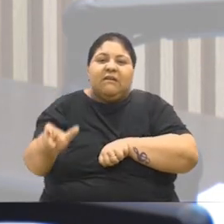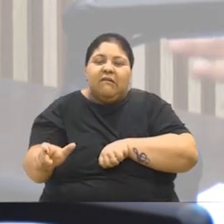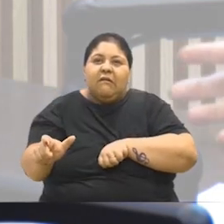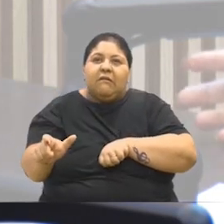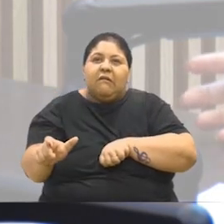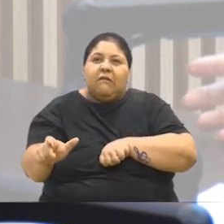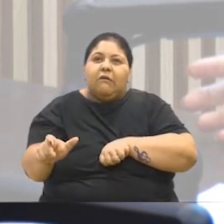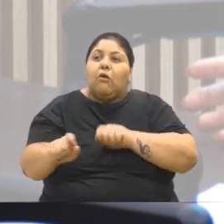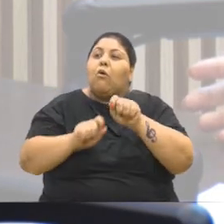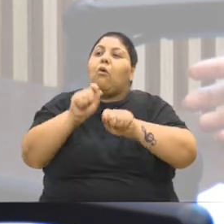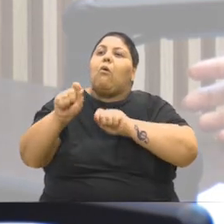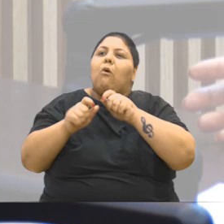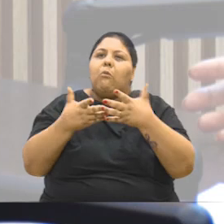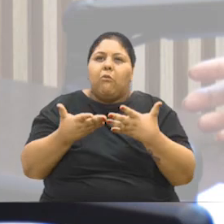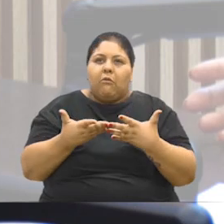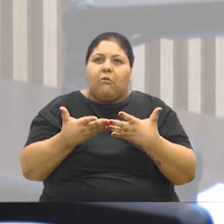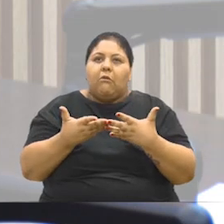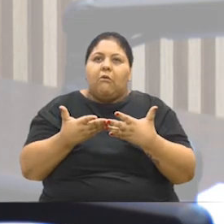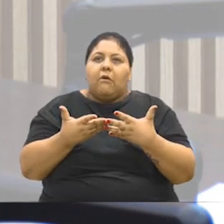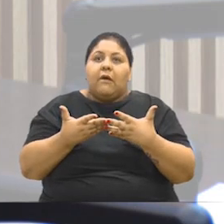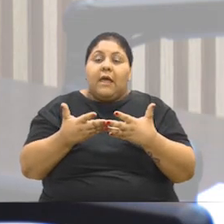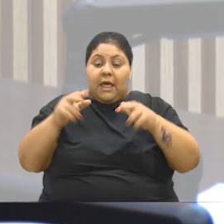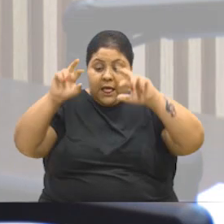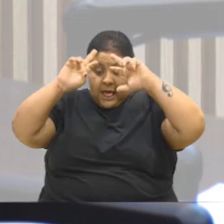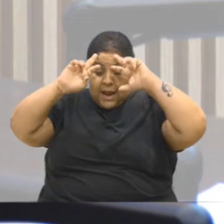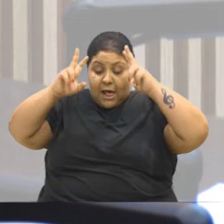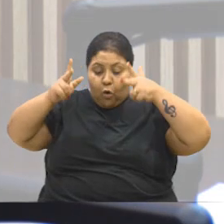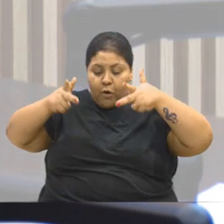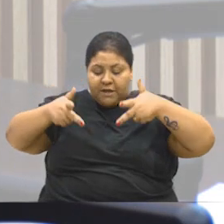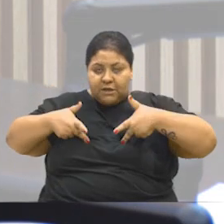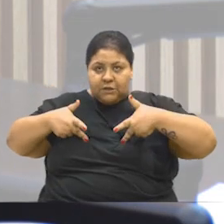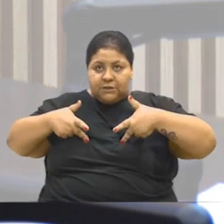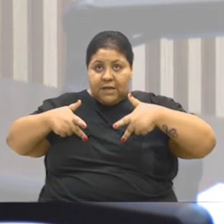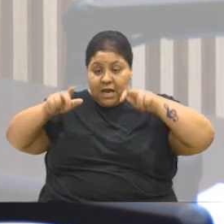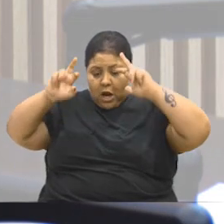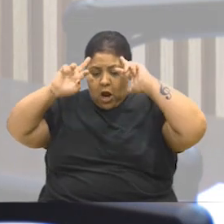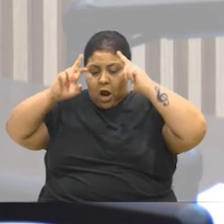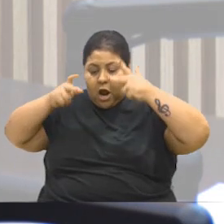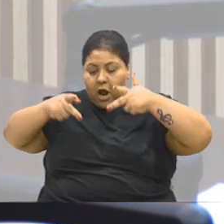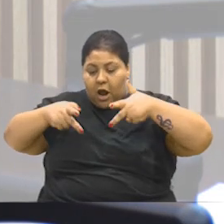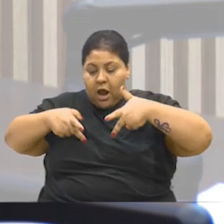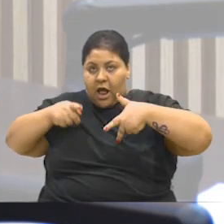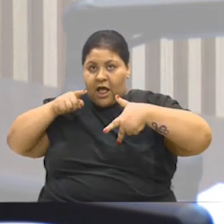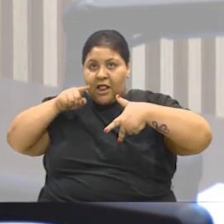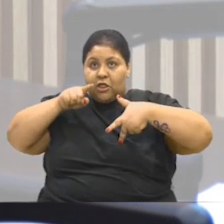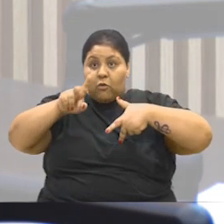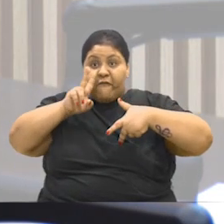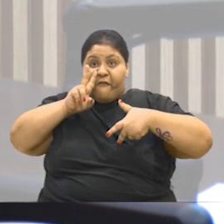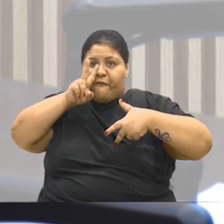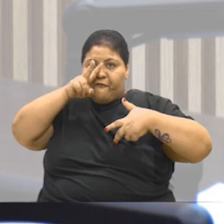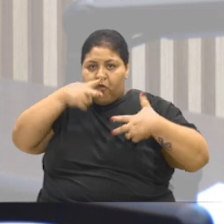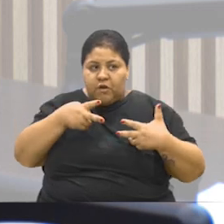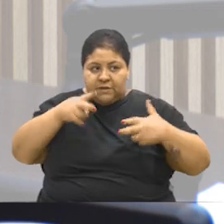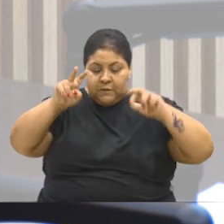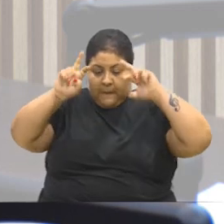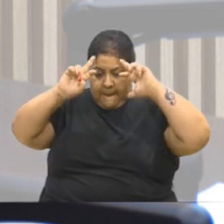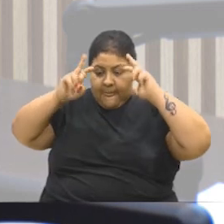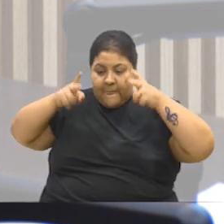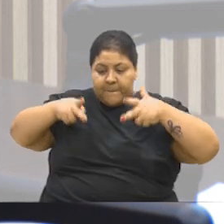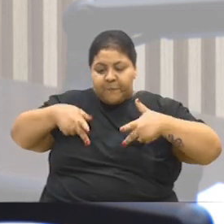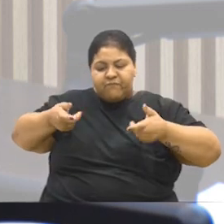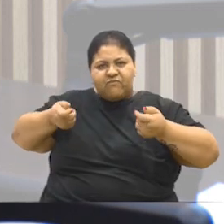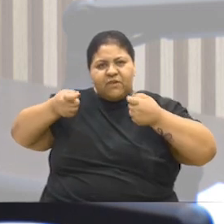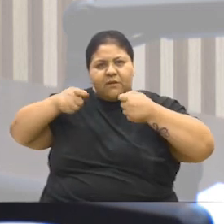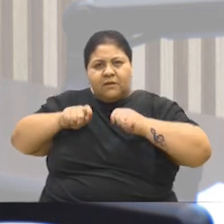ti a mesma coisa que tu está fazendo pelo outro. É reconhecer isso. É reconhecer a tua potência. Reconhecer